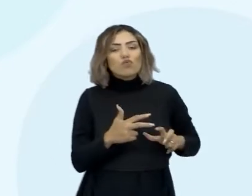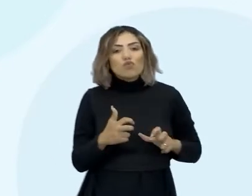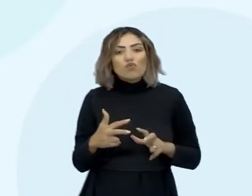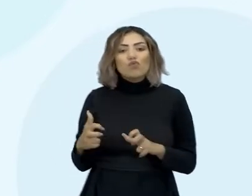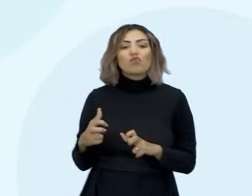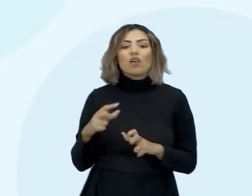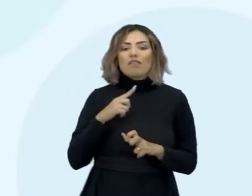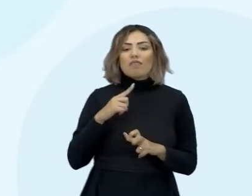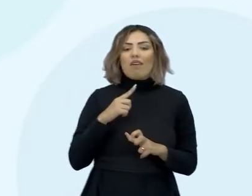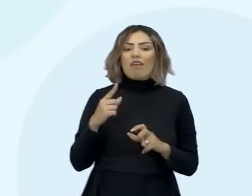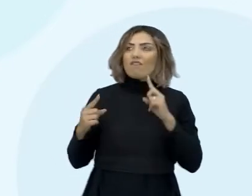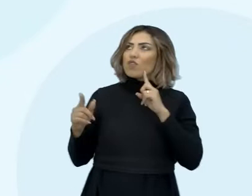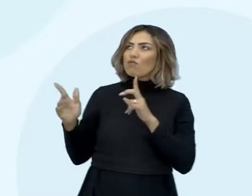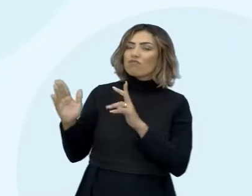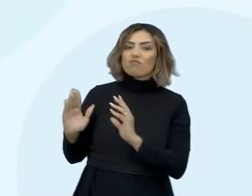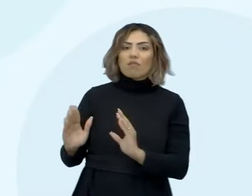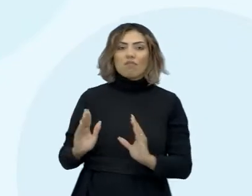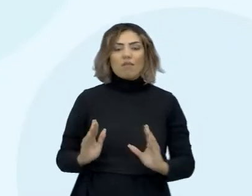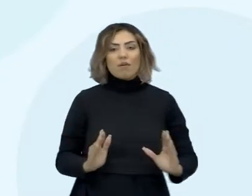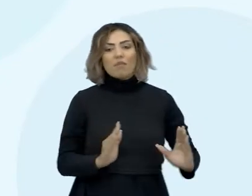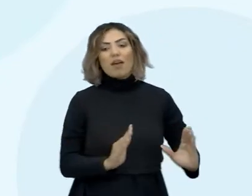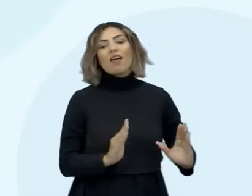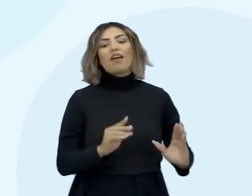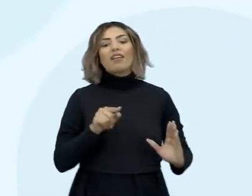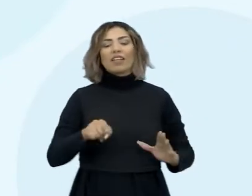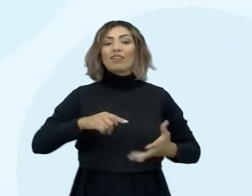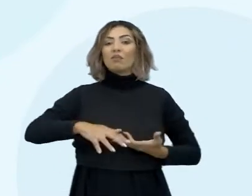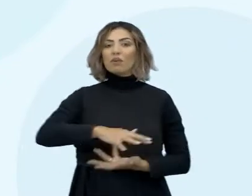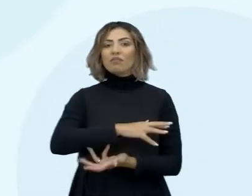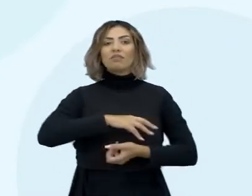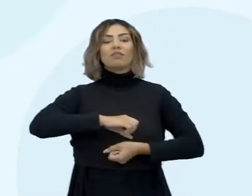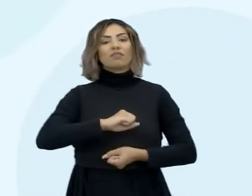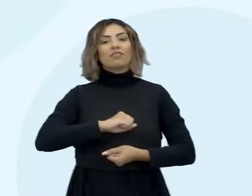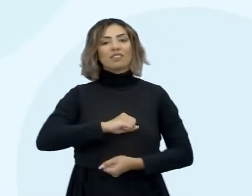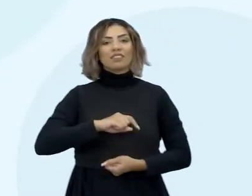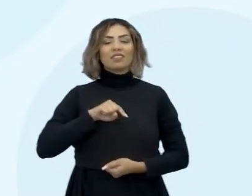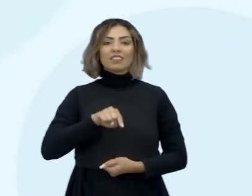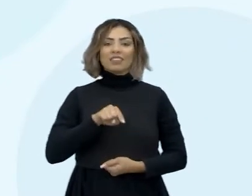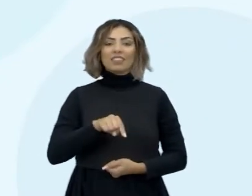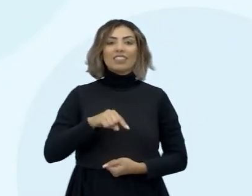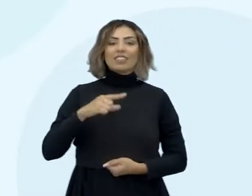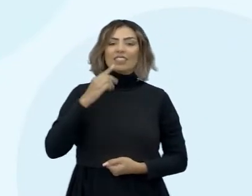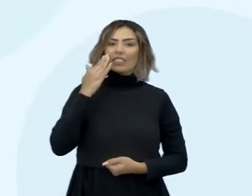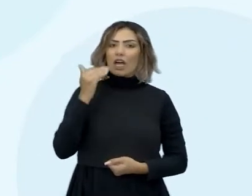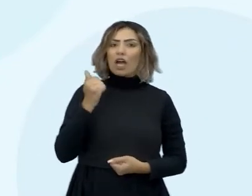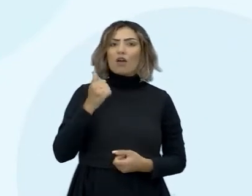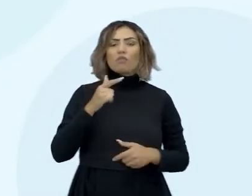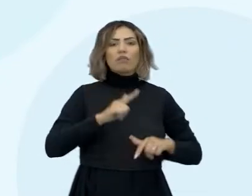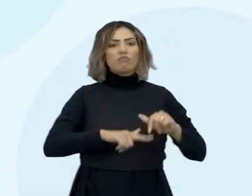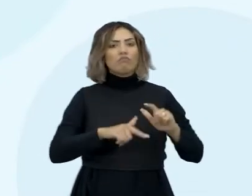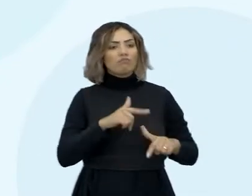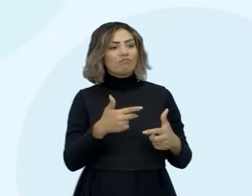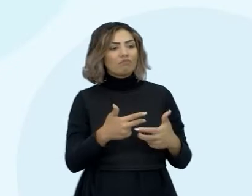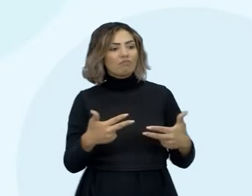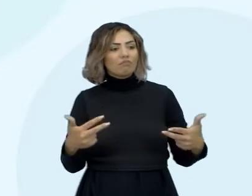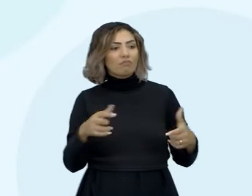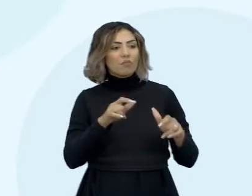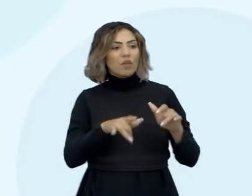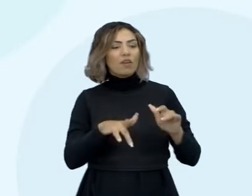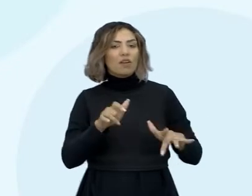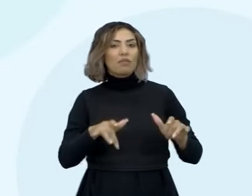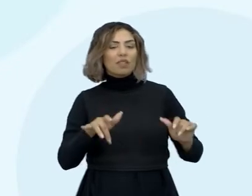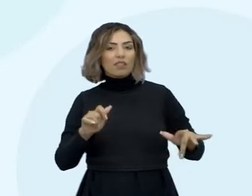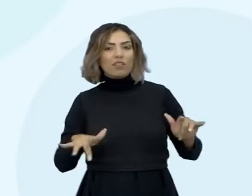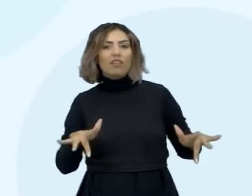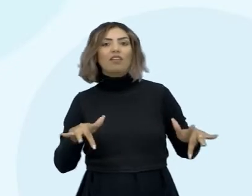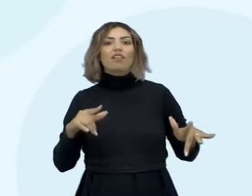quadro integrador, né? Enquanto os hábitos sustentáveis estavam ali coletando dados sobre os resíduos que a Eveline falou, analisando ali os gastos de